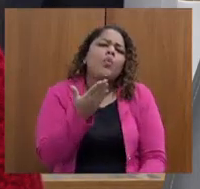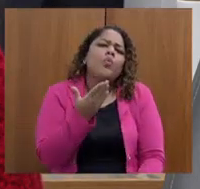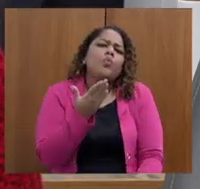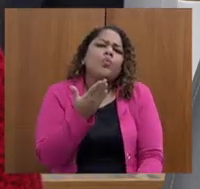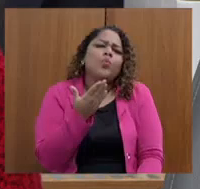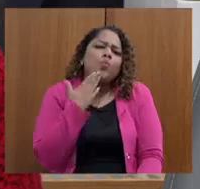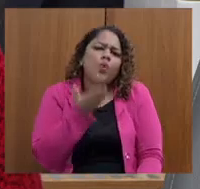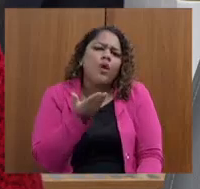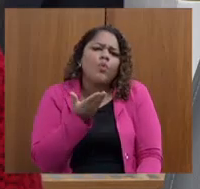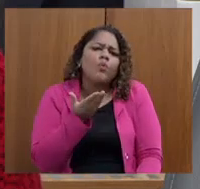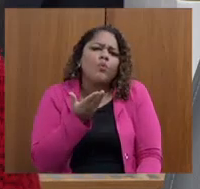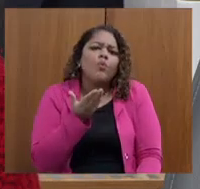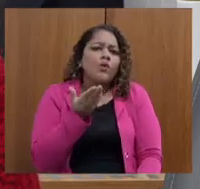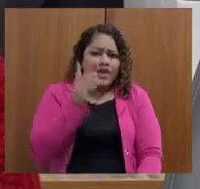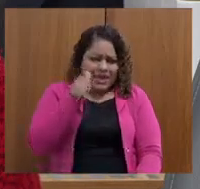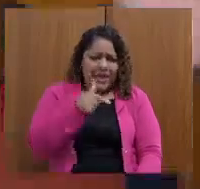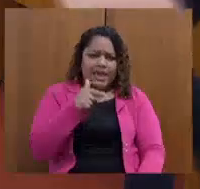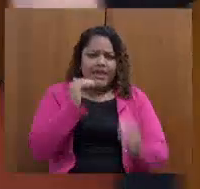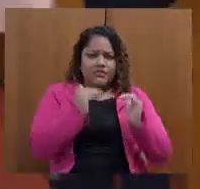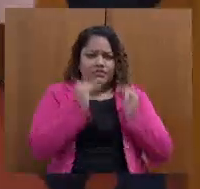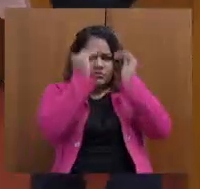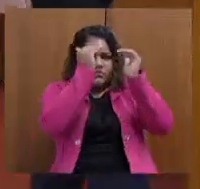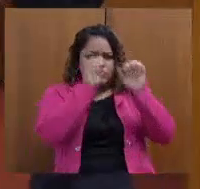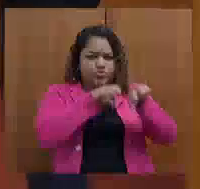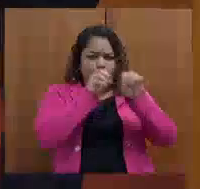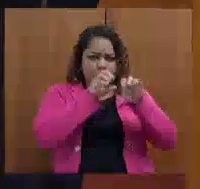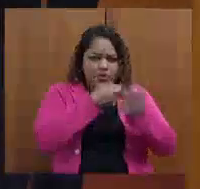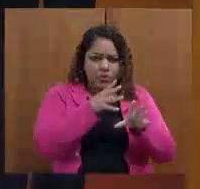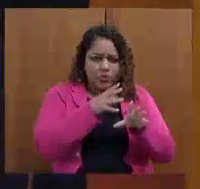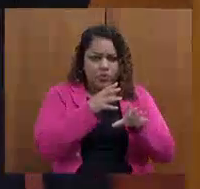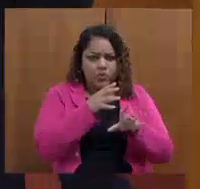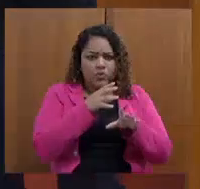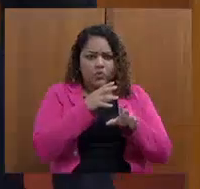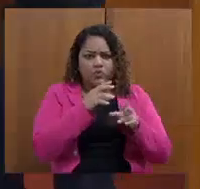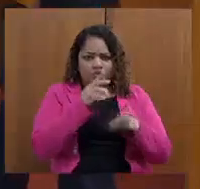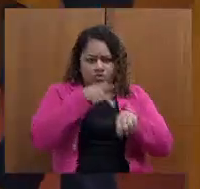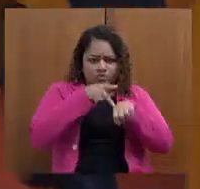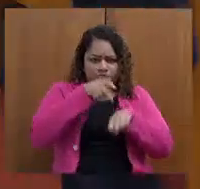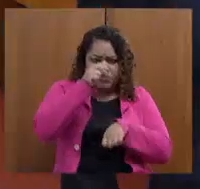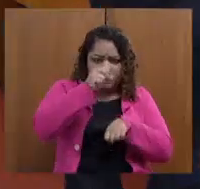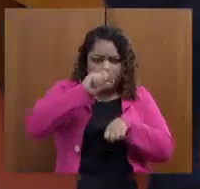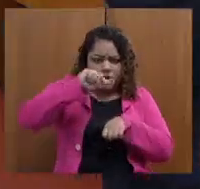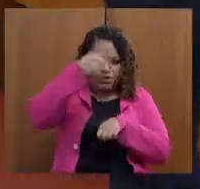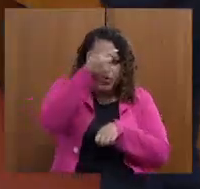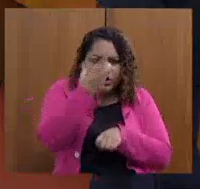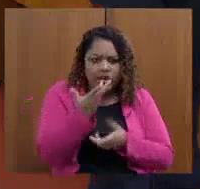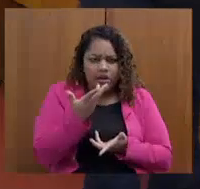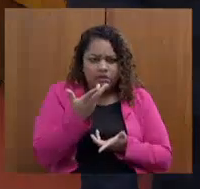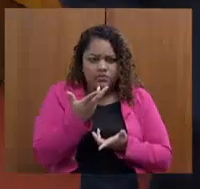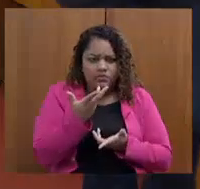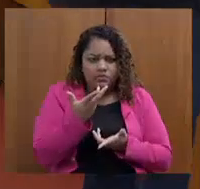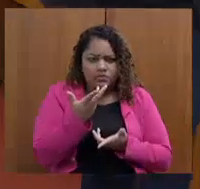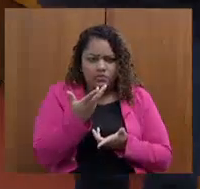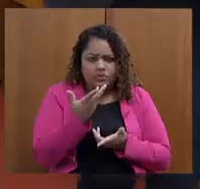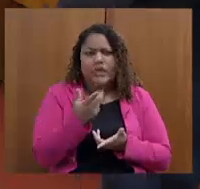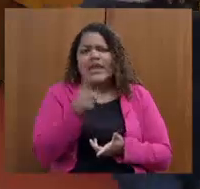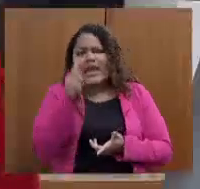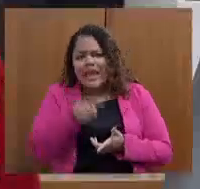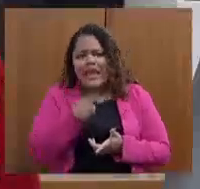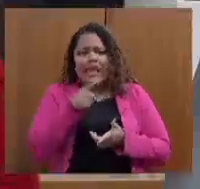empregos de nível superior de escolaridade de pós Doctor nós estamos falando de